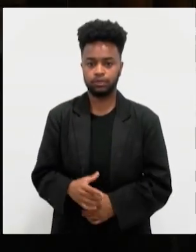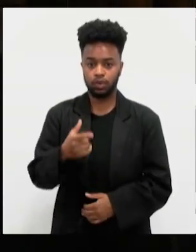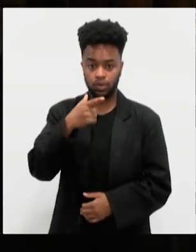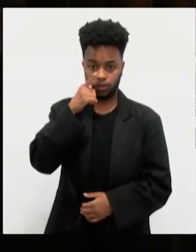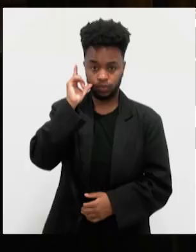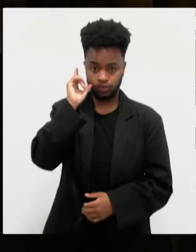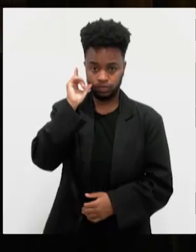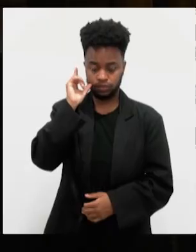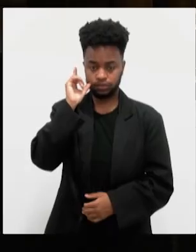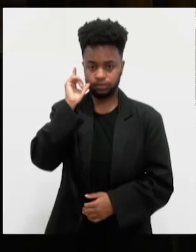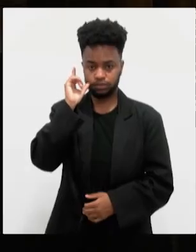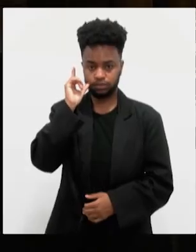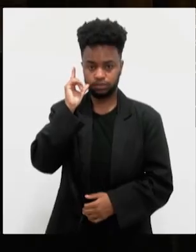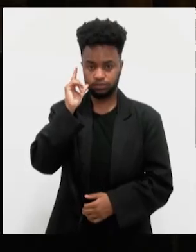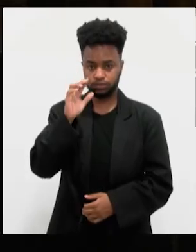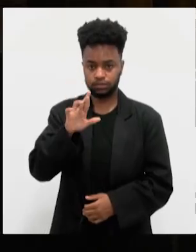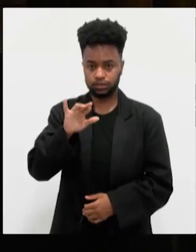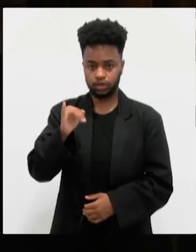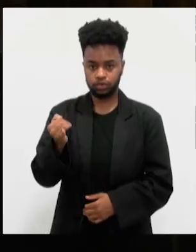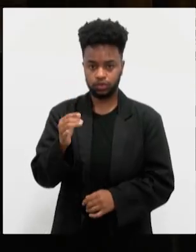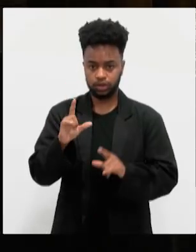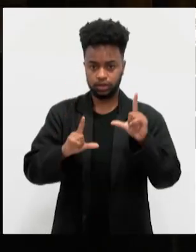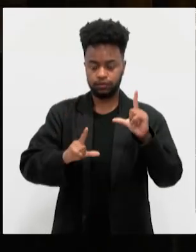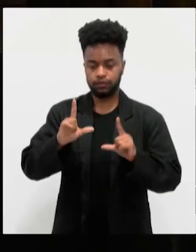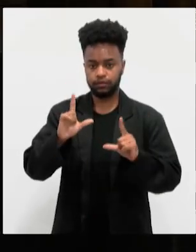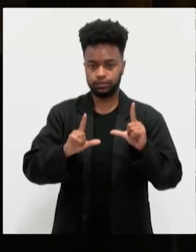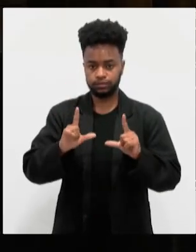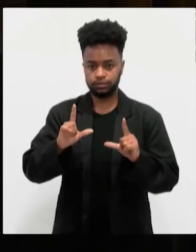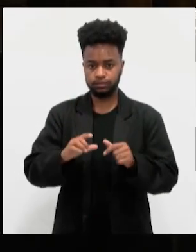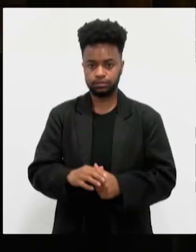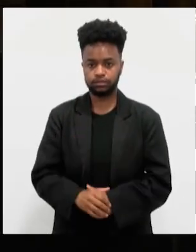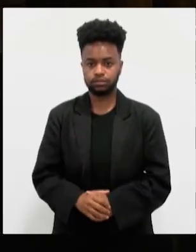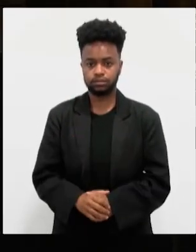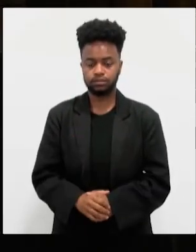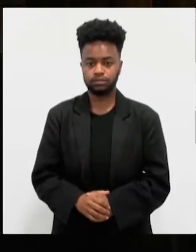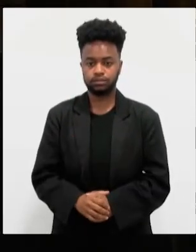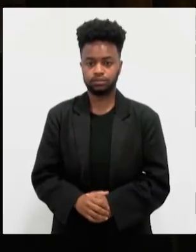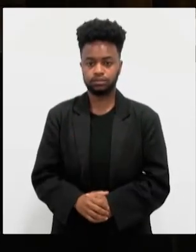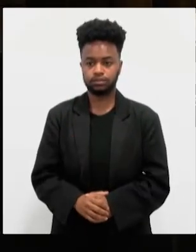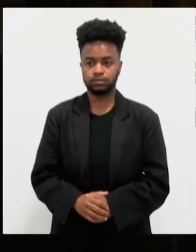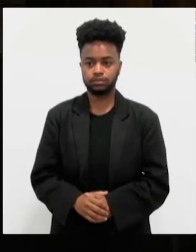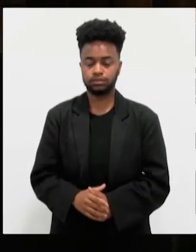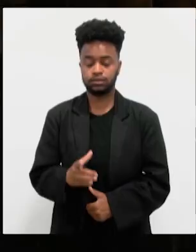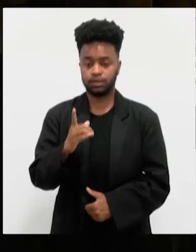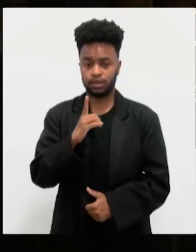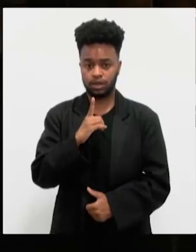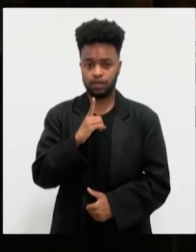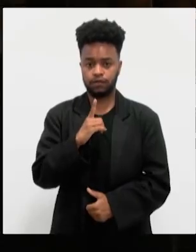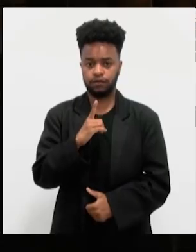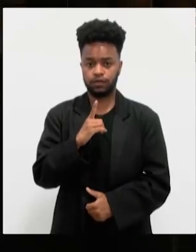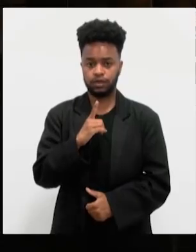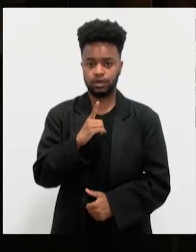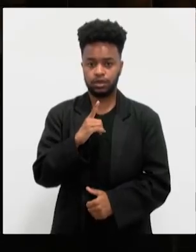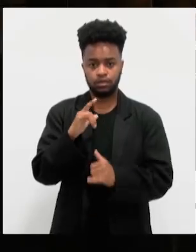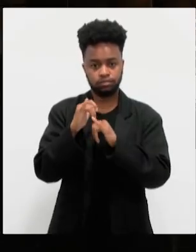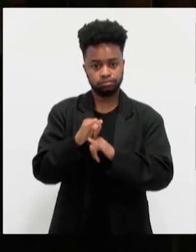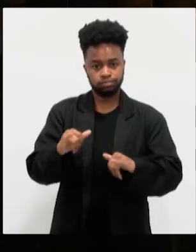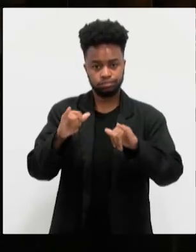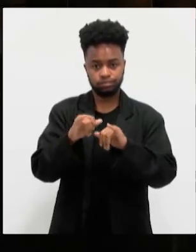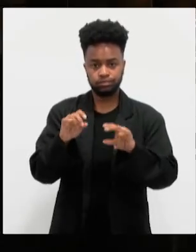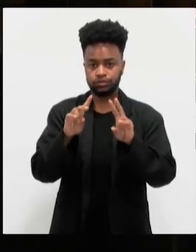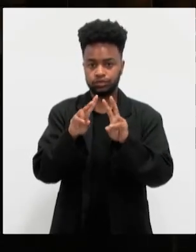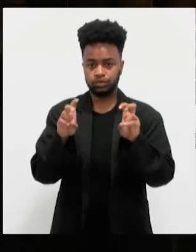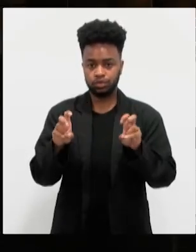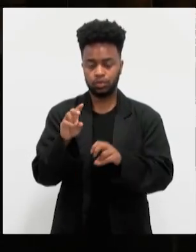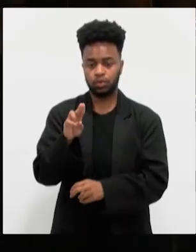Ontem, no RJTV, teve uma matéria sobre a